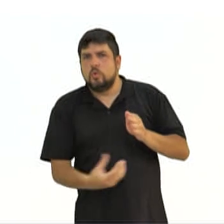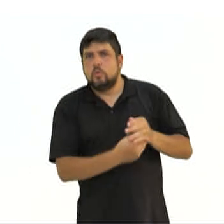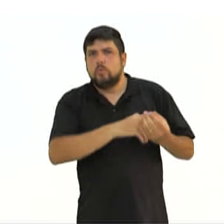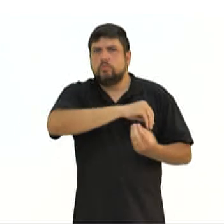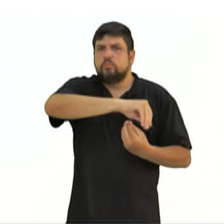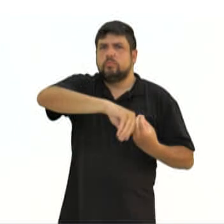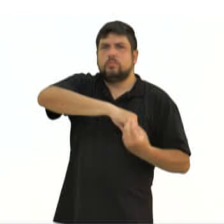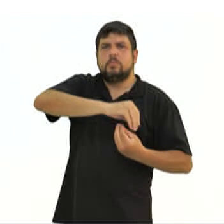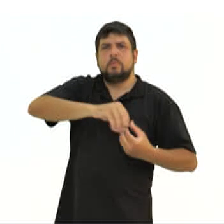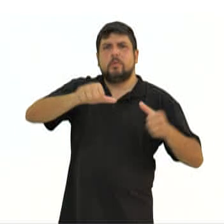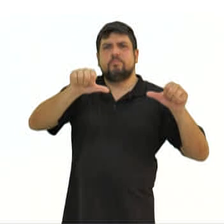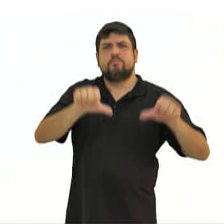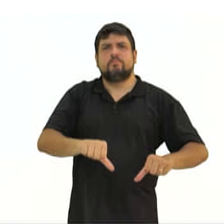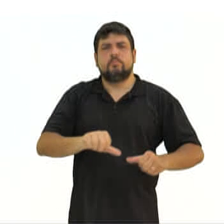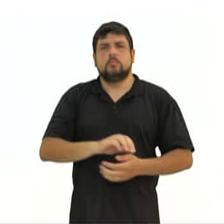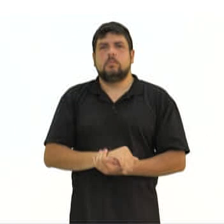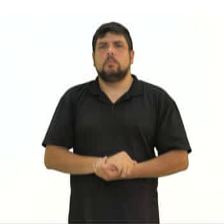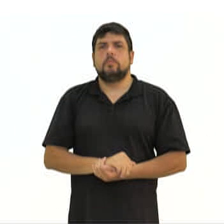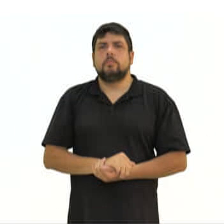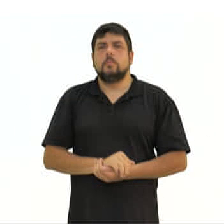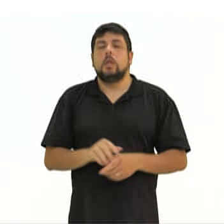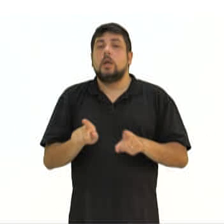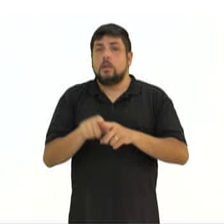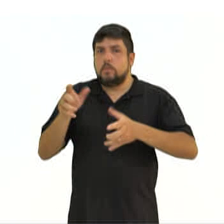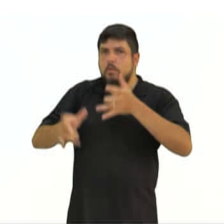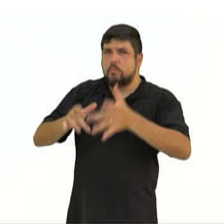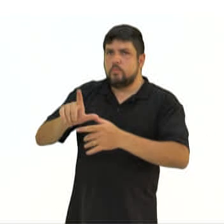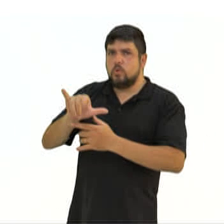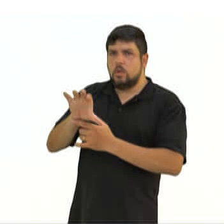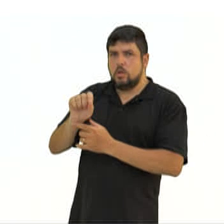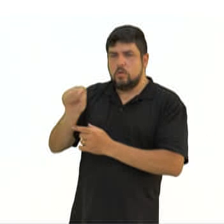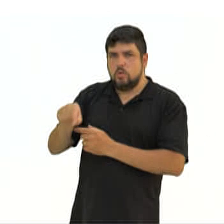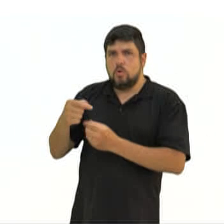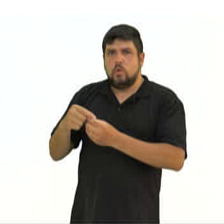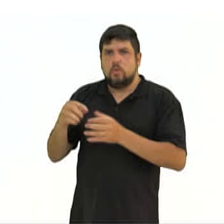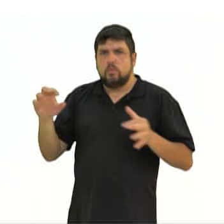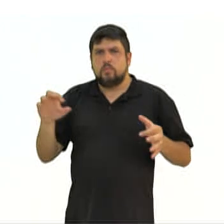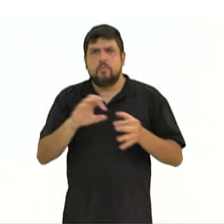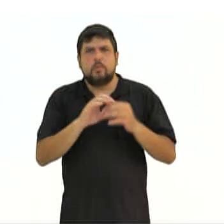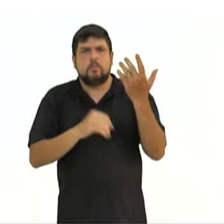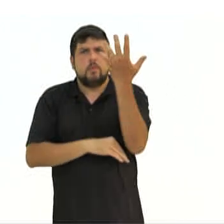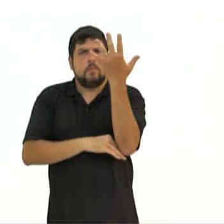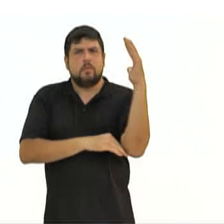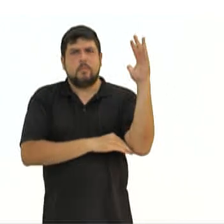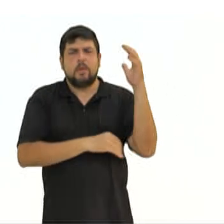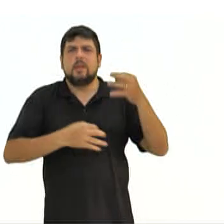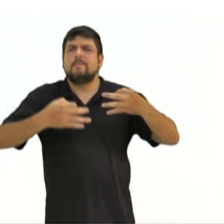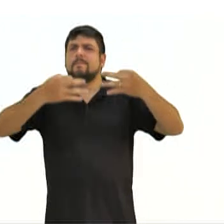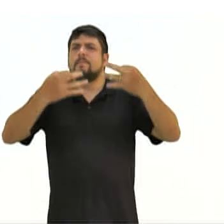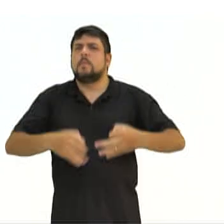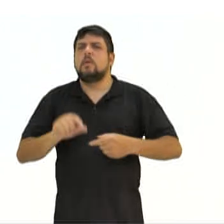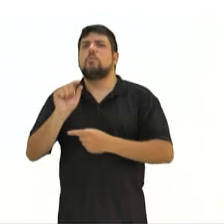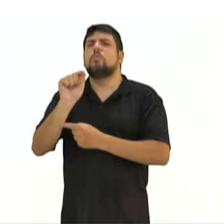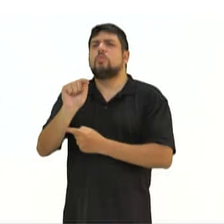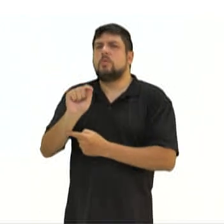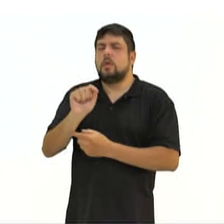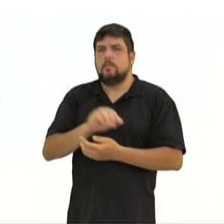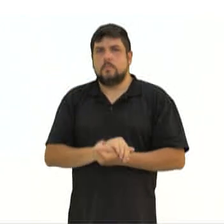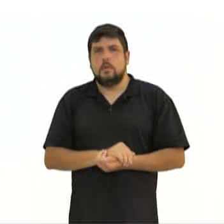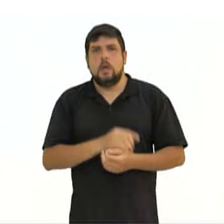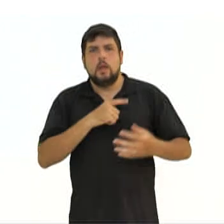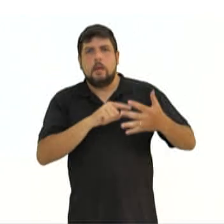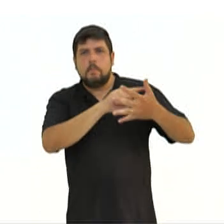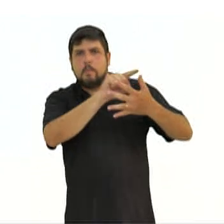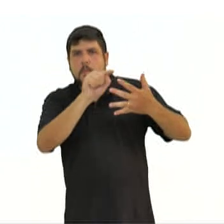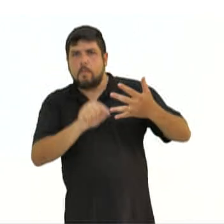água. A respeito da produção de lixo e de suas relações com o ambiente, é correto afirmar que temos as